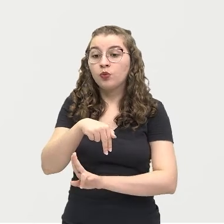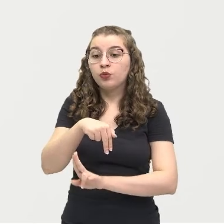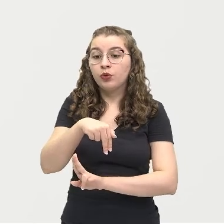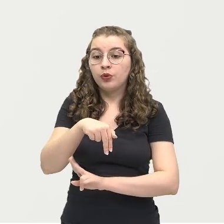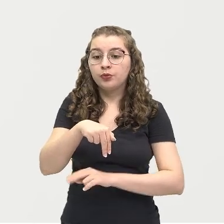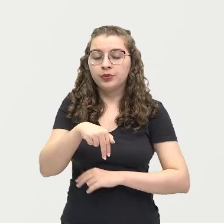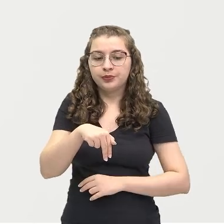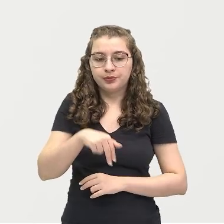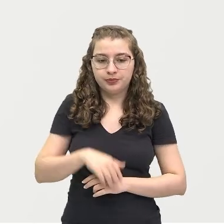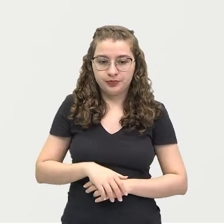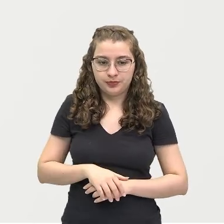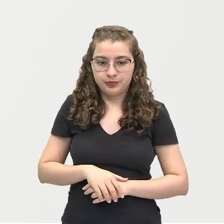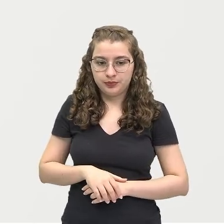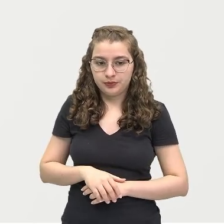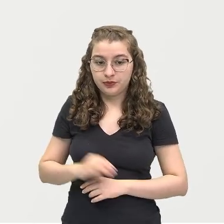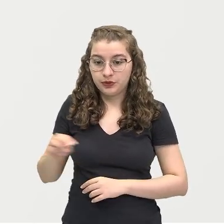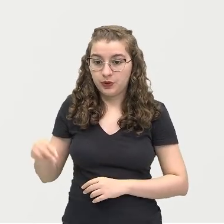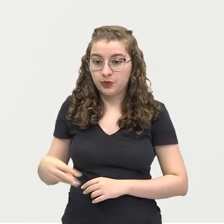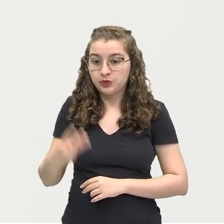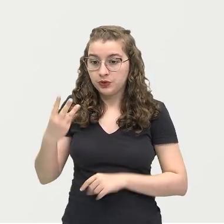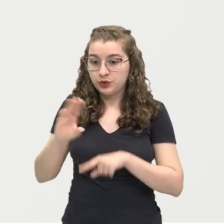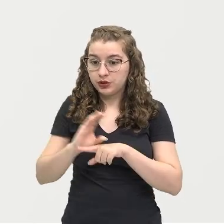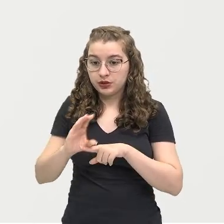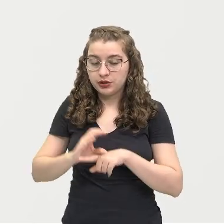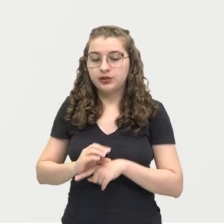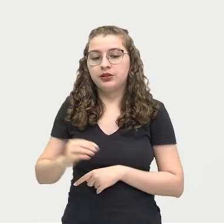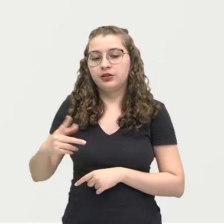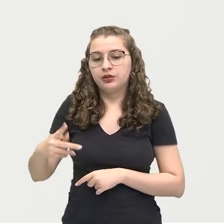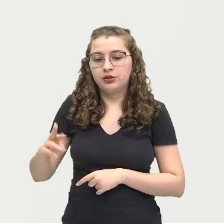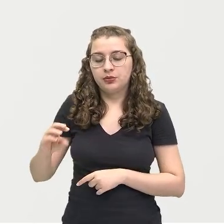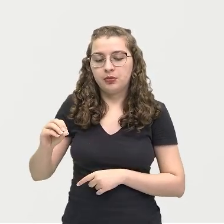1, 2, 3.